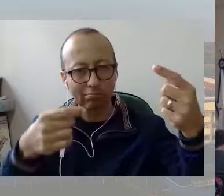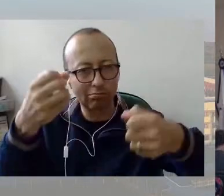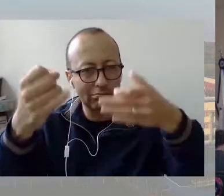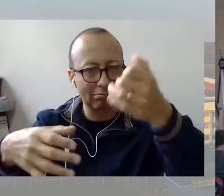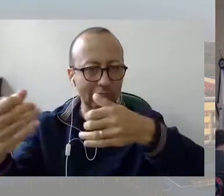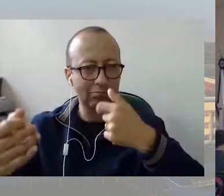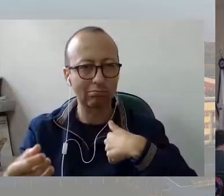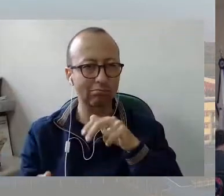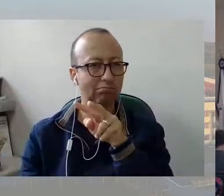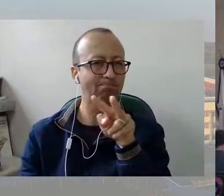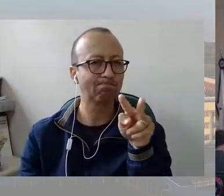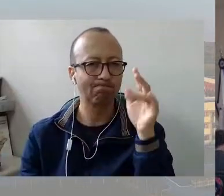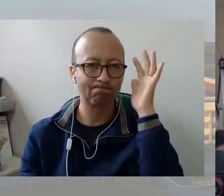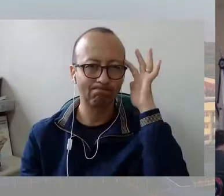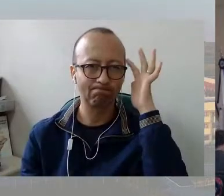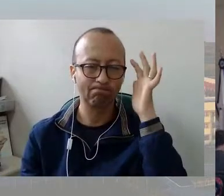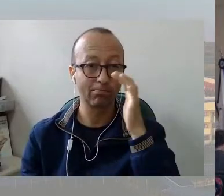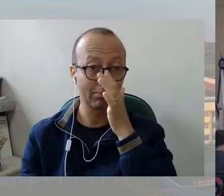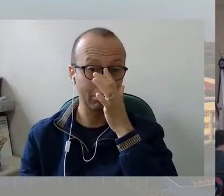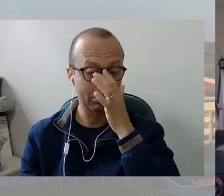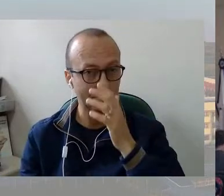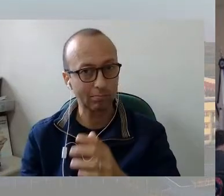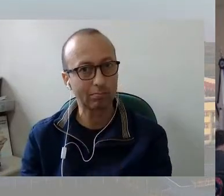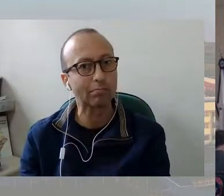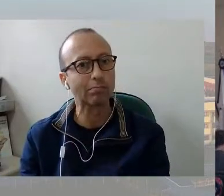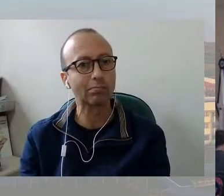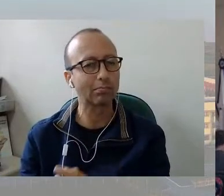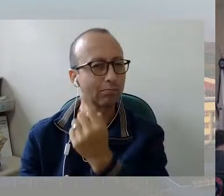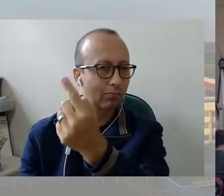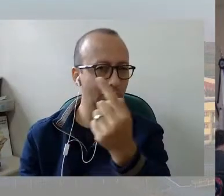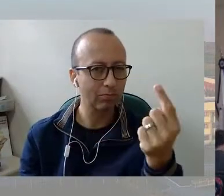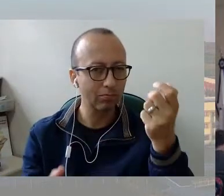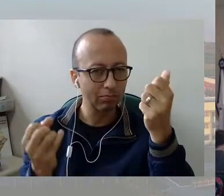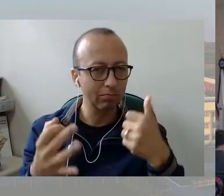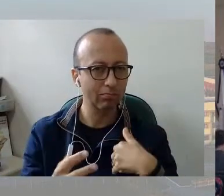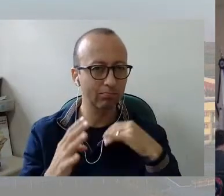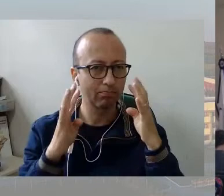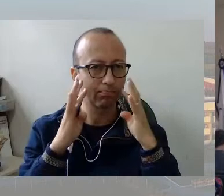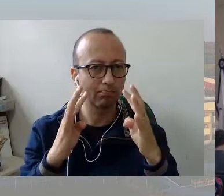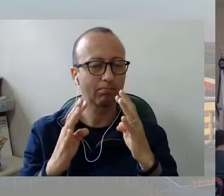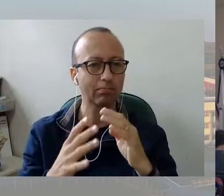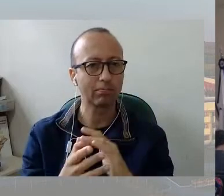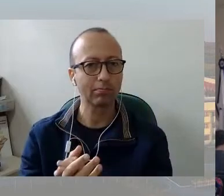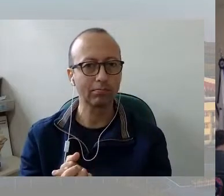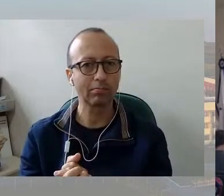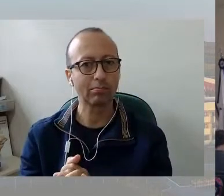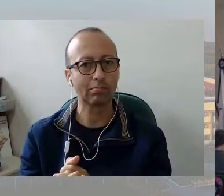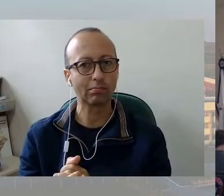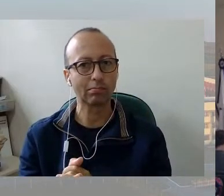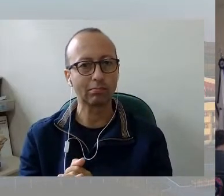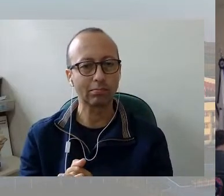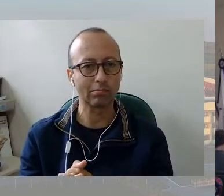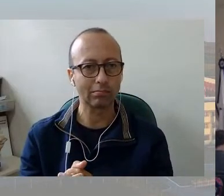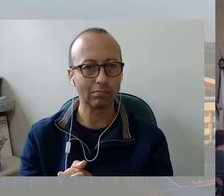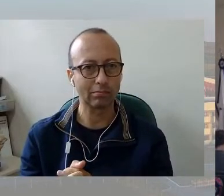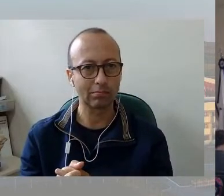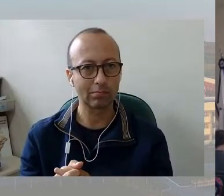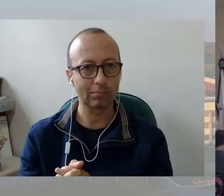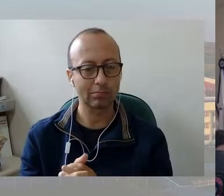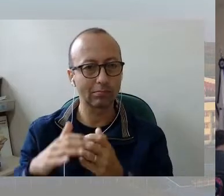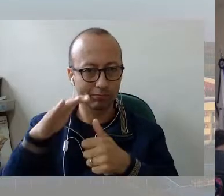estava atentamente ao pronunciamento de cada um, ao do nosso reitor,